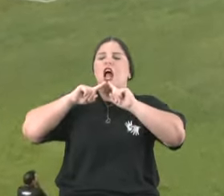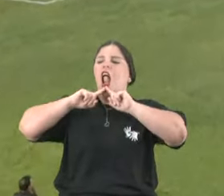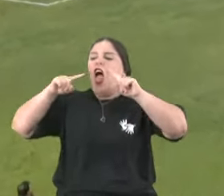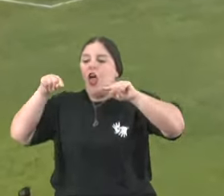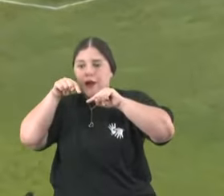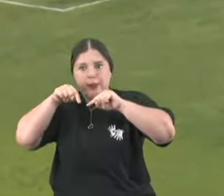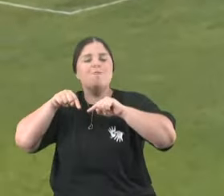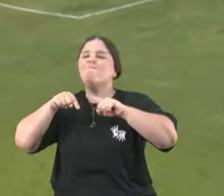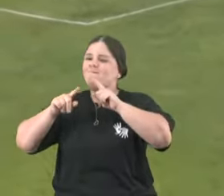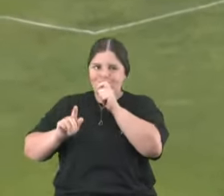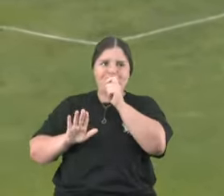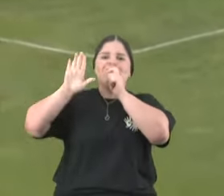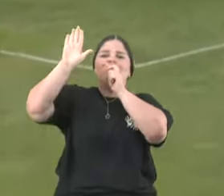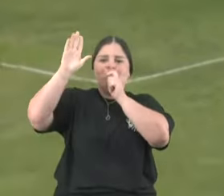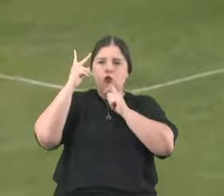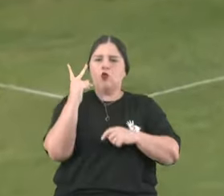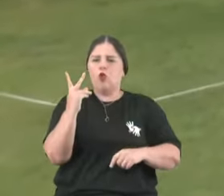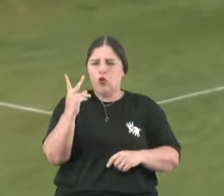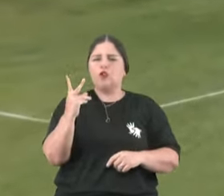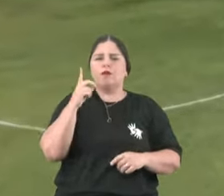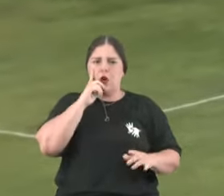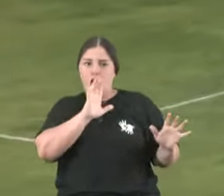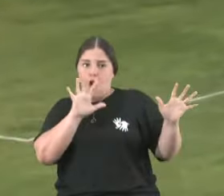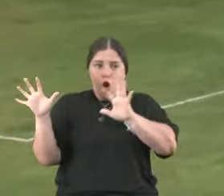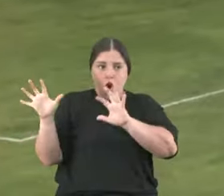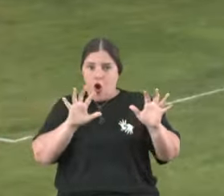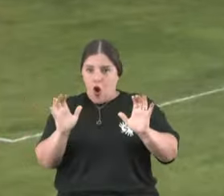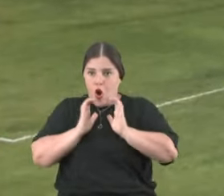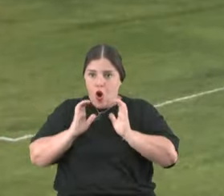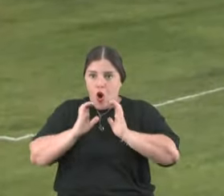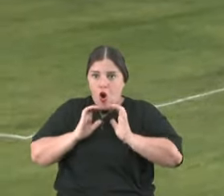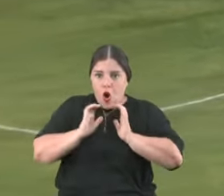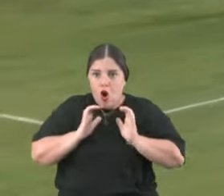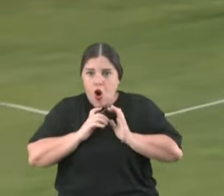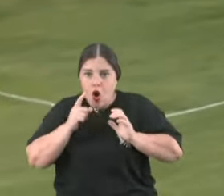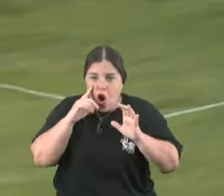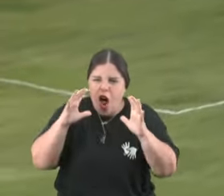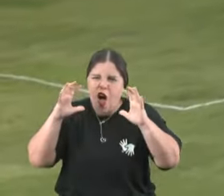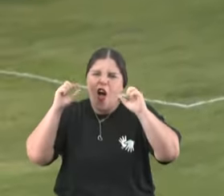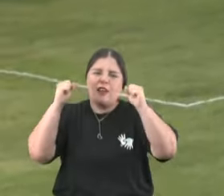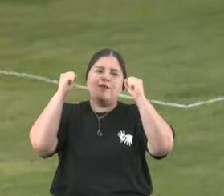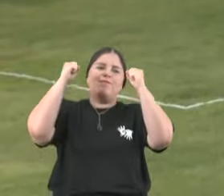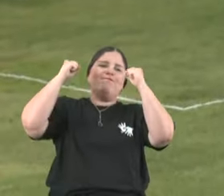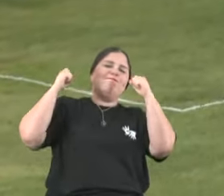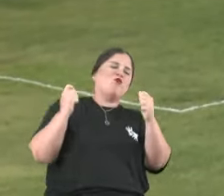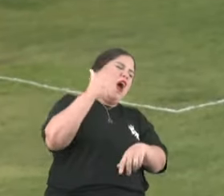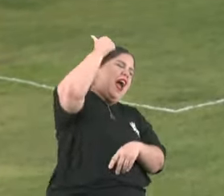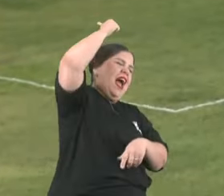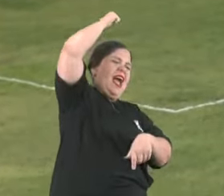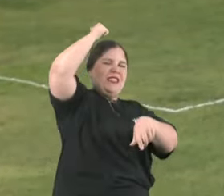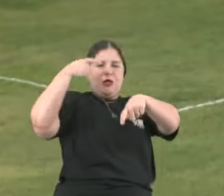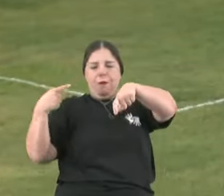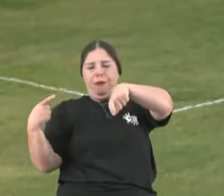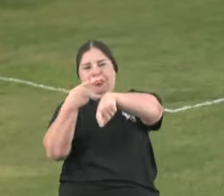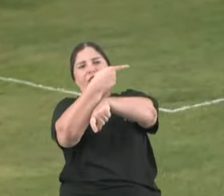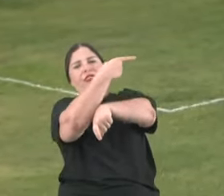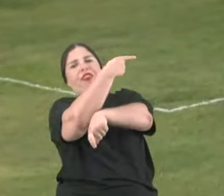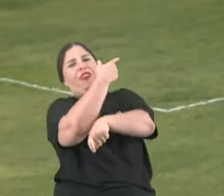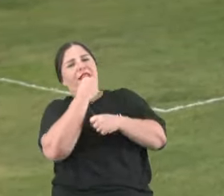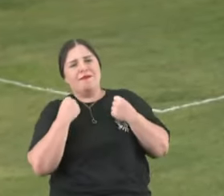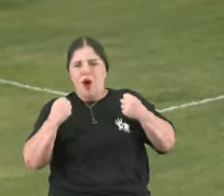só. Feijão, num dos últimos instantes do jogo, tira Albino de soco, Alef, pra fora,